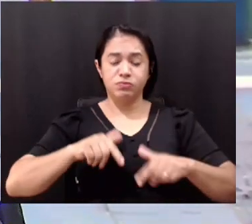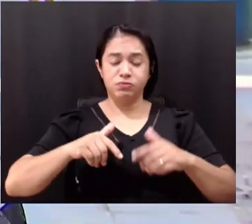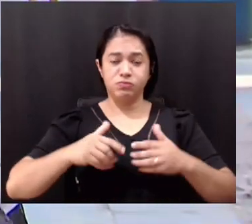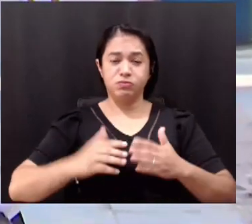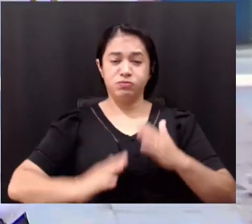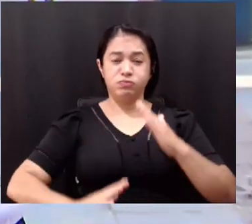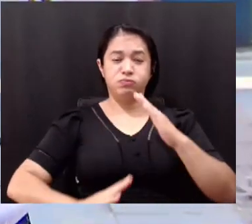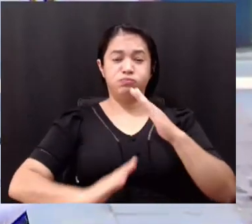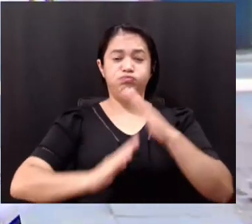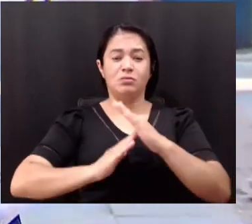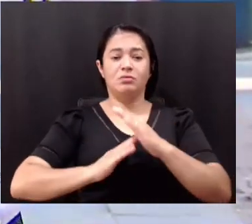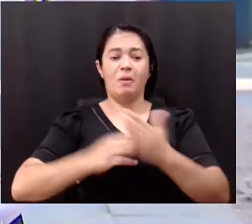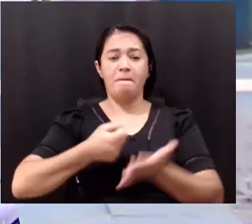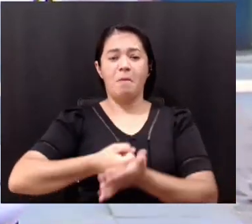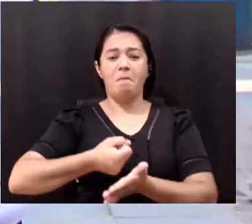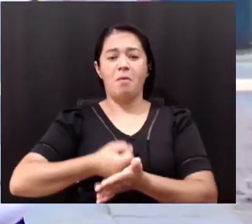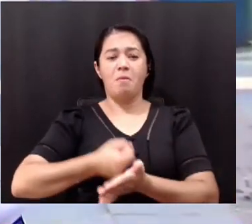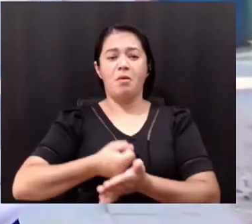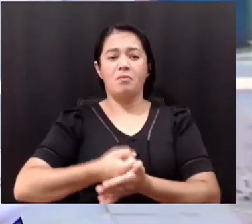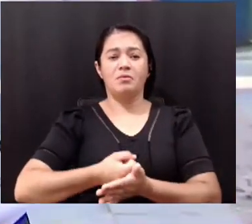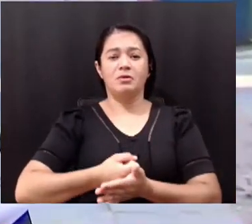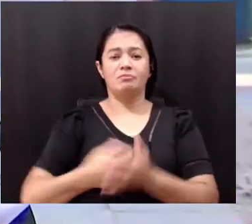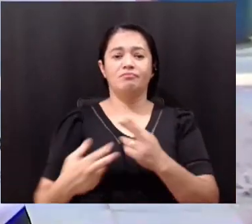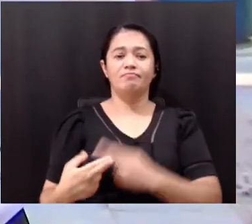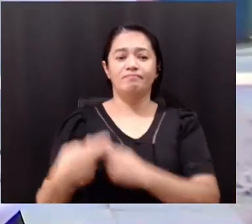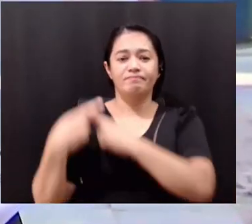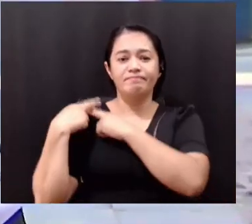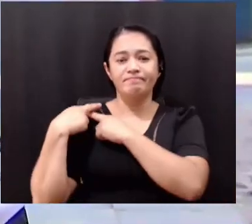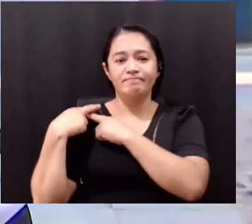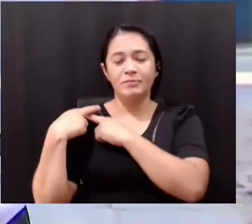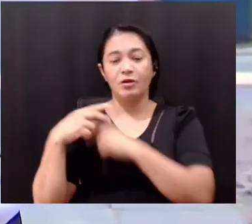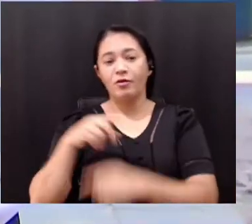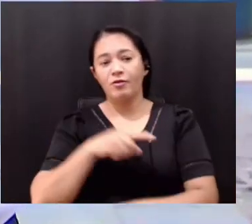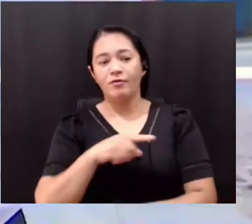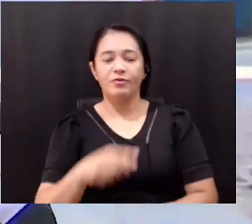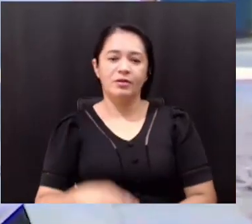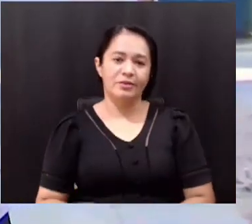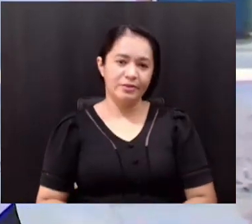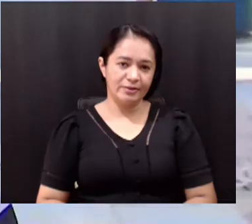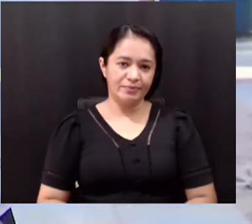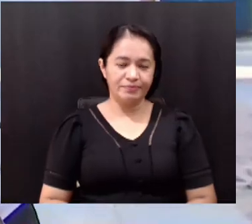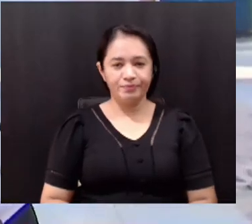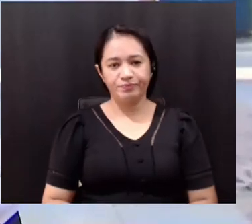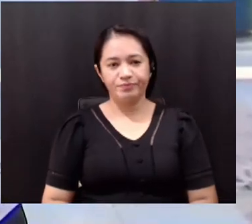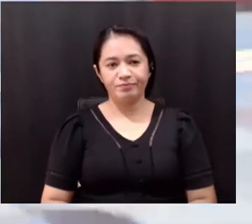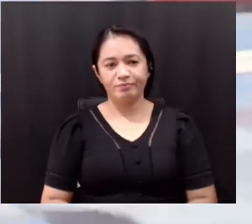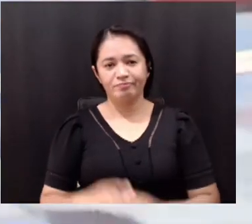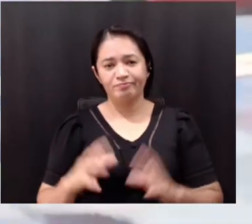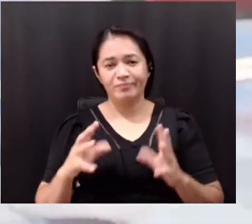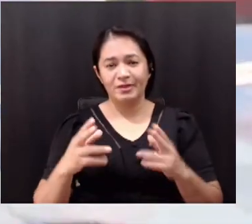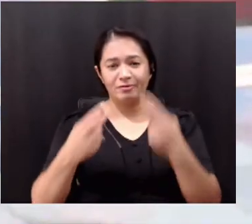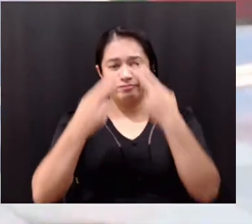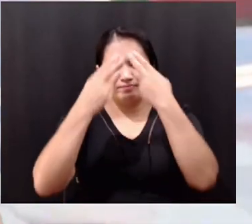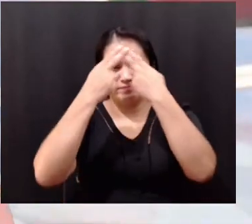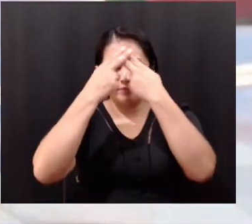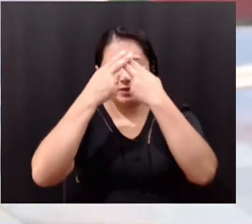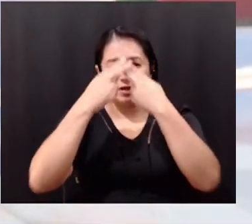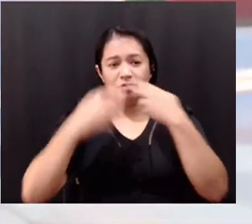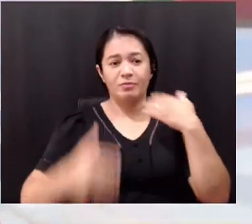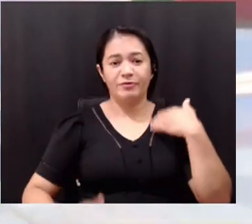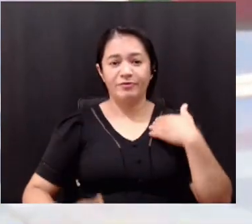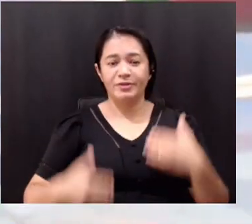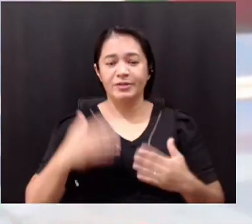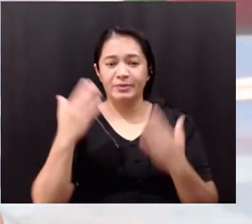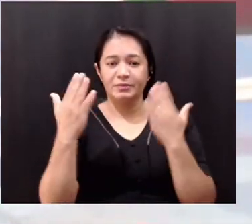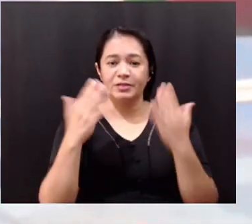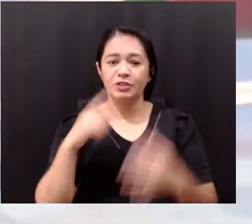cobrança, de chefia, e aí você desencadeia todo esse trauma físico e psicológico. Como a gente acompanhou